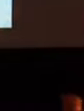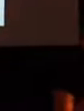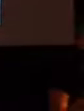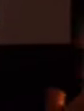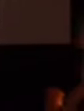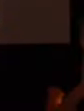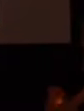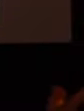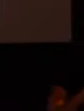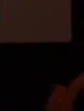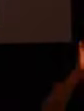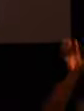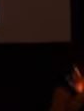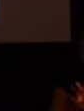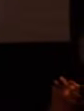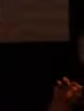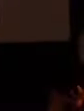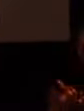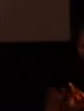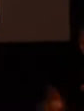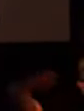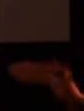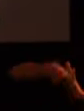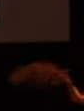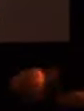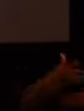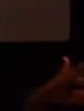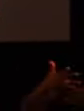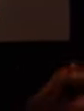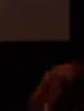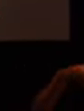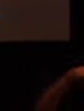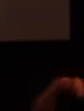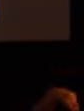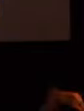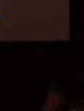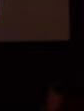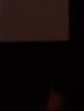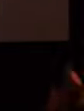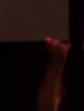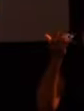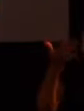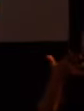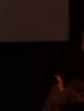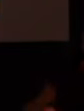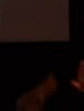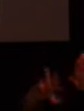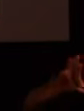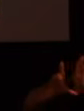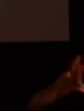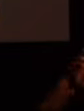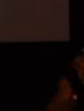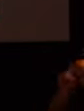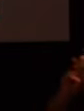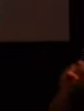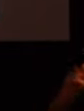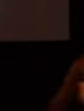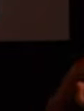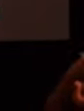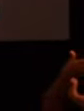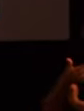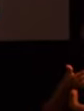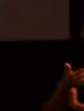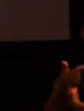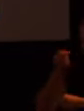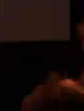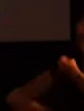legislação urbanística aqui para Salvador, porque nós estamos falando de uma lei que tem 32 anos de vigência. Em